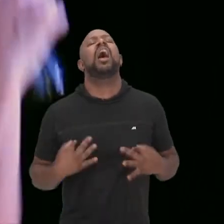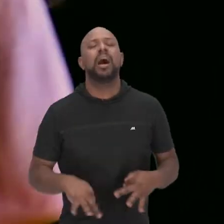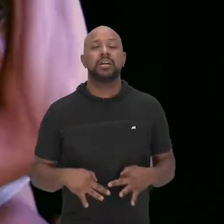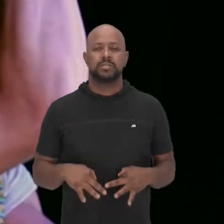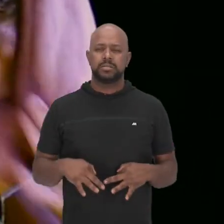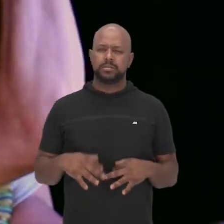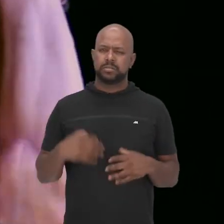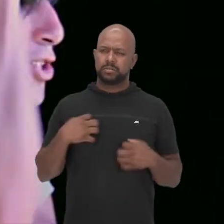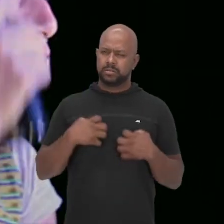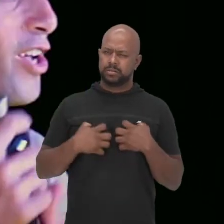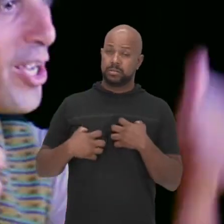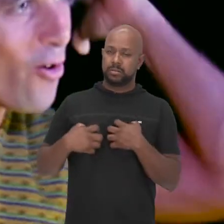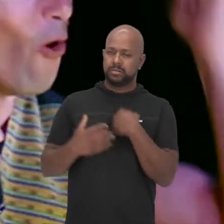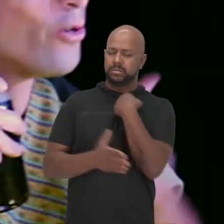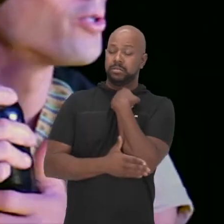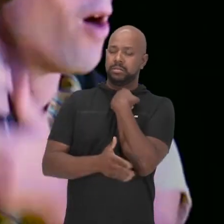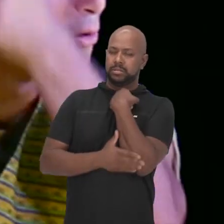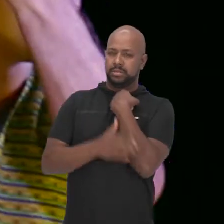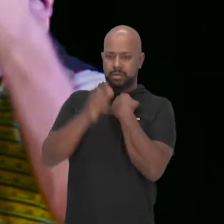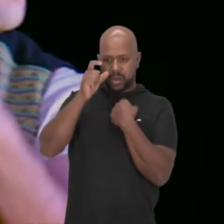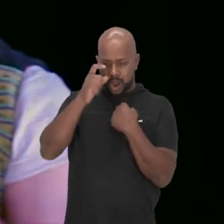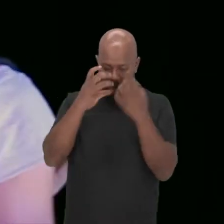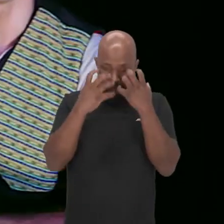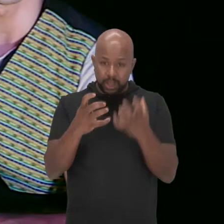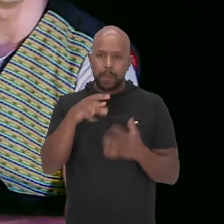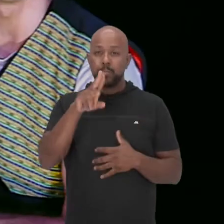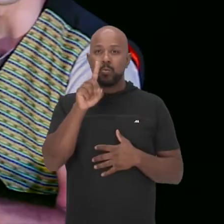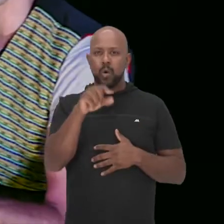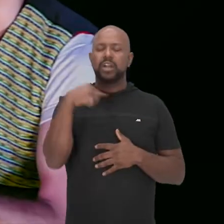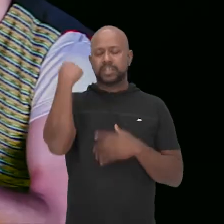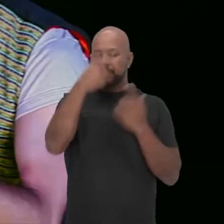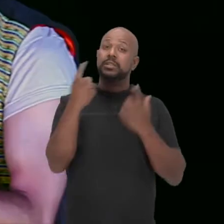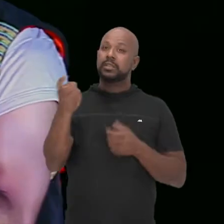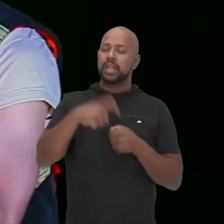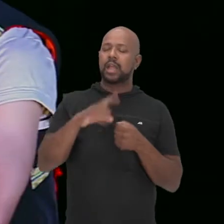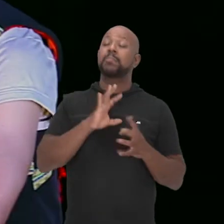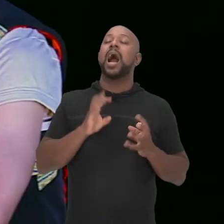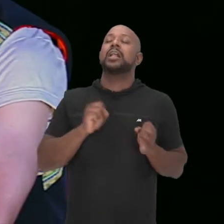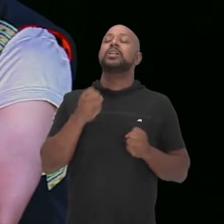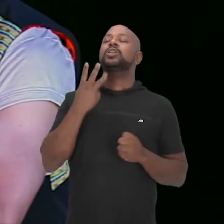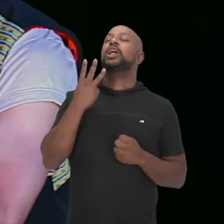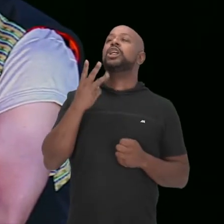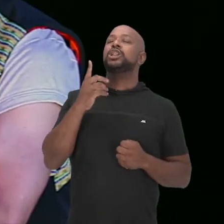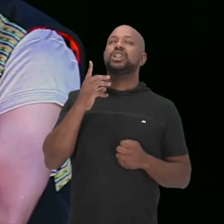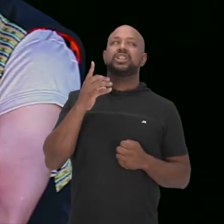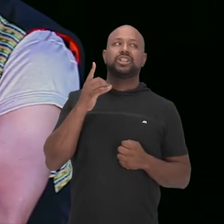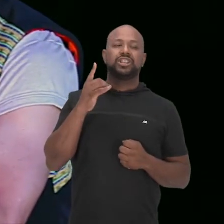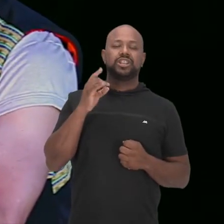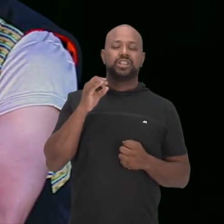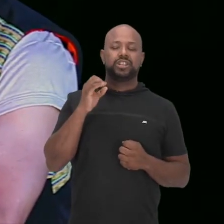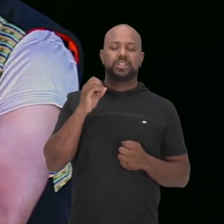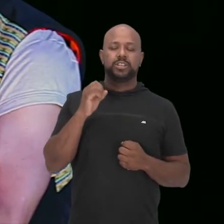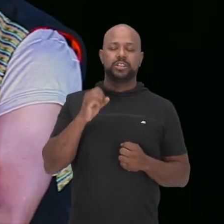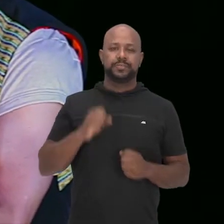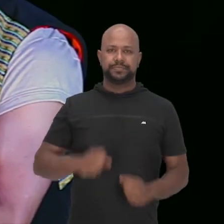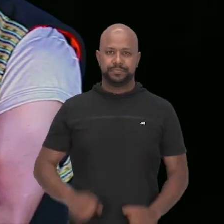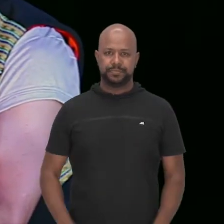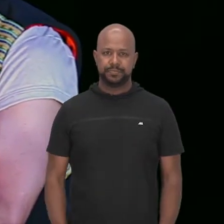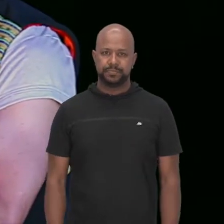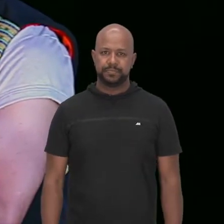senhora. Dor de cotovelo, de encosto, mal olhado, pula sem cabeça, atrás da pessoa amada em dor.